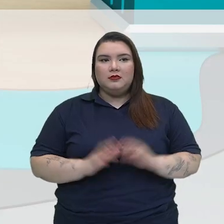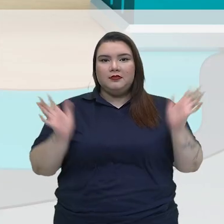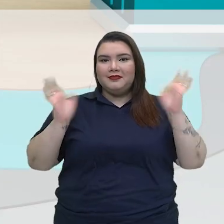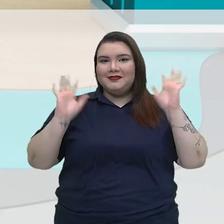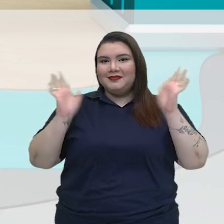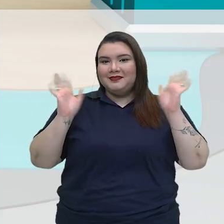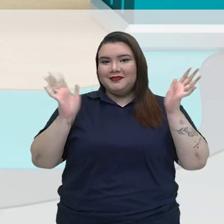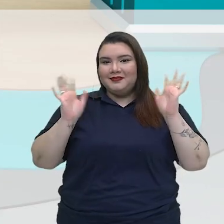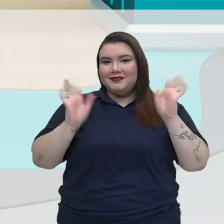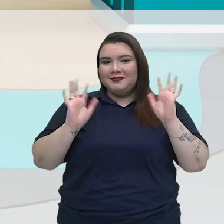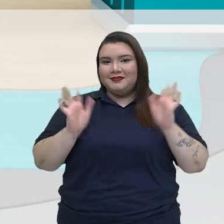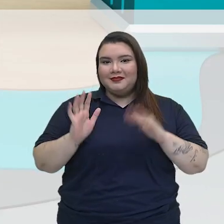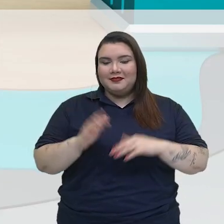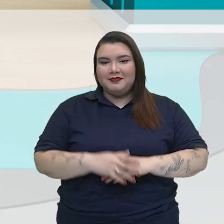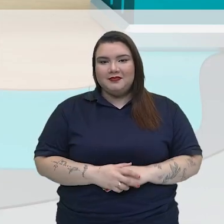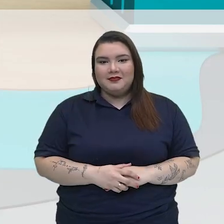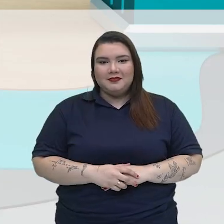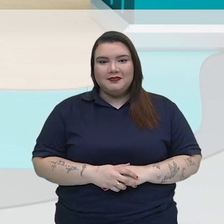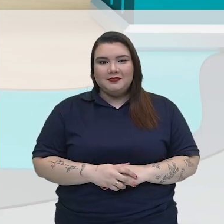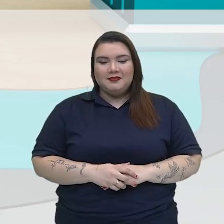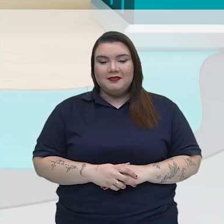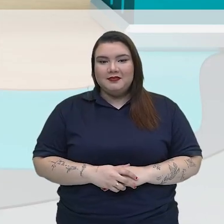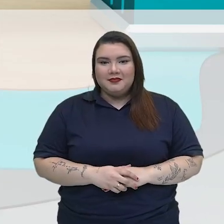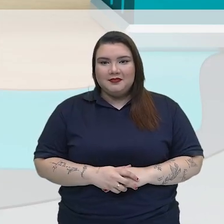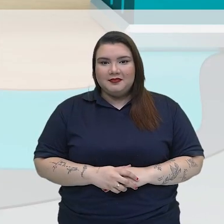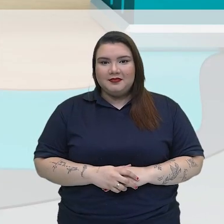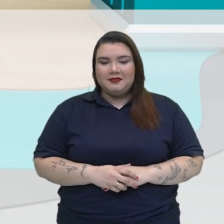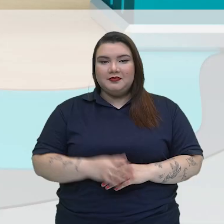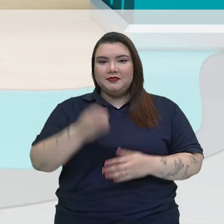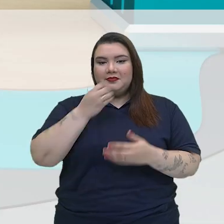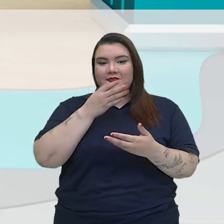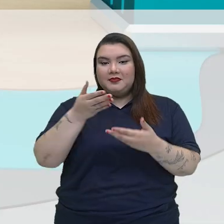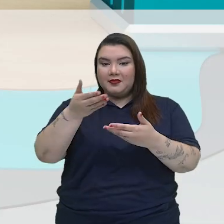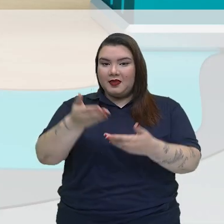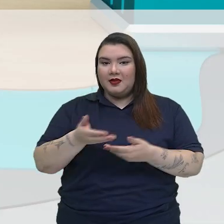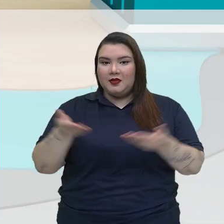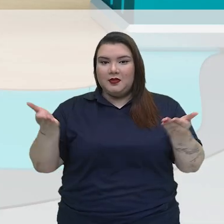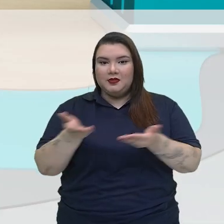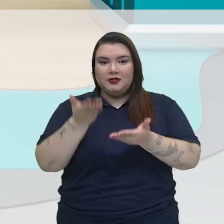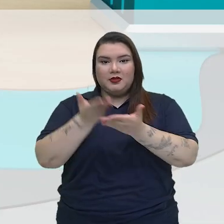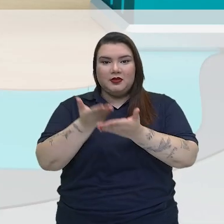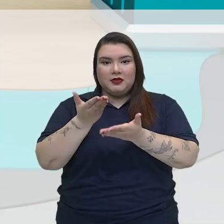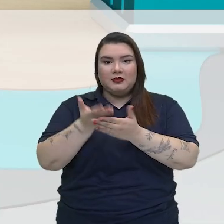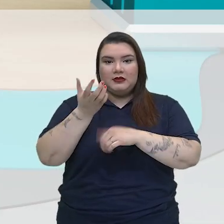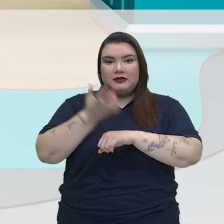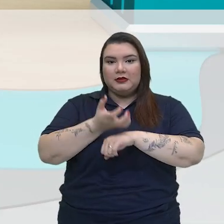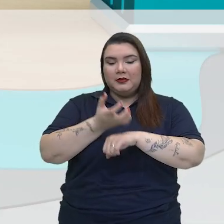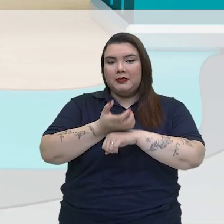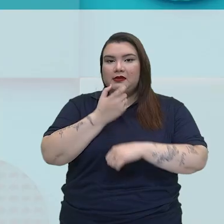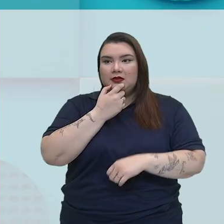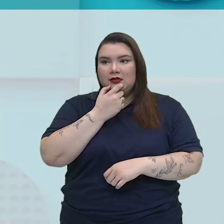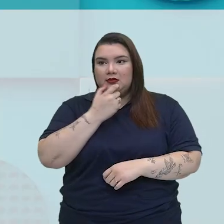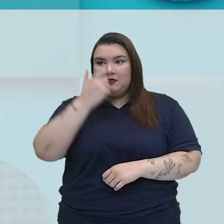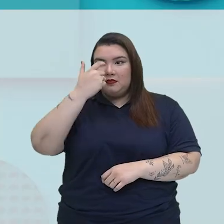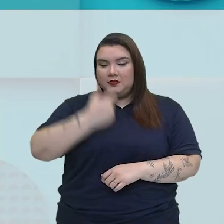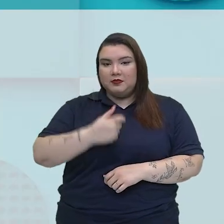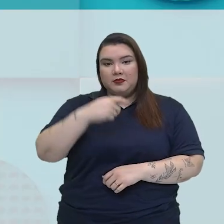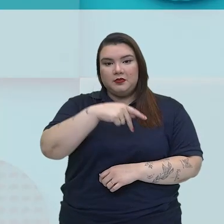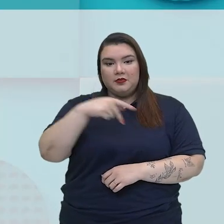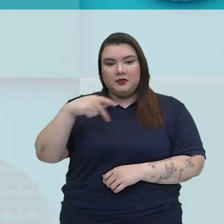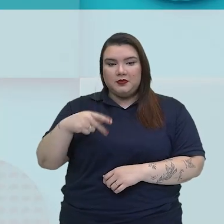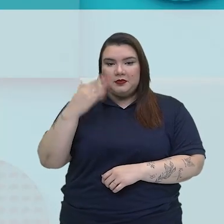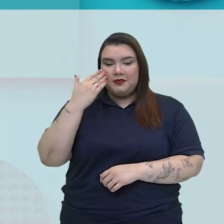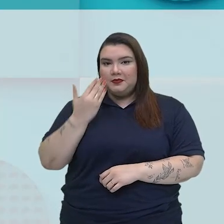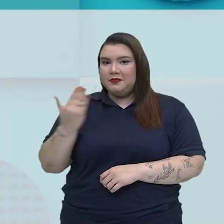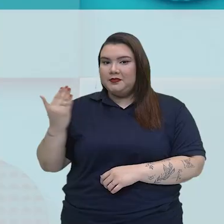there, you're welcome to one more English class. Sejam bem-vindos a mais uma aula de língua inglesa. Eu sou a teacher